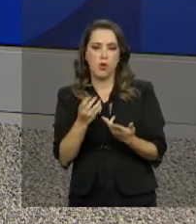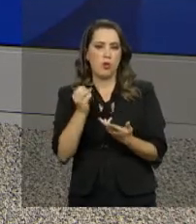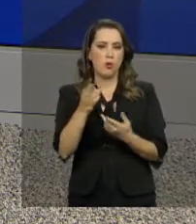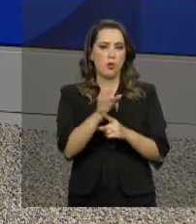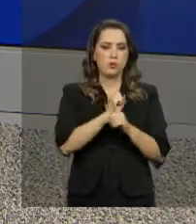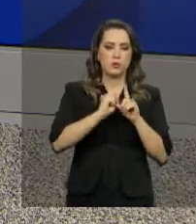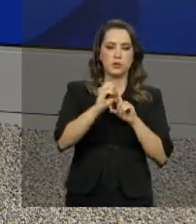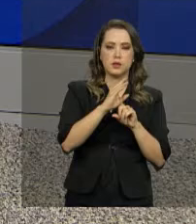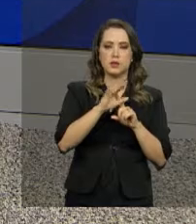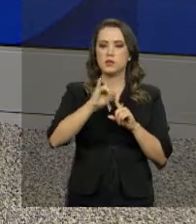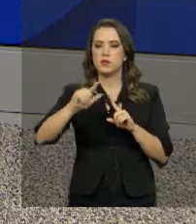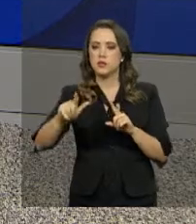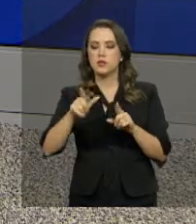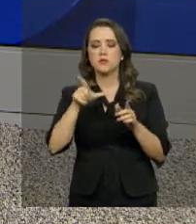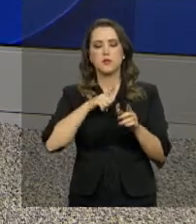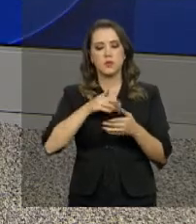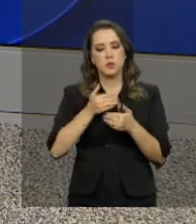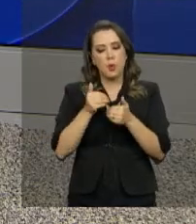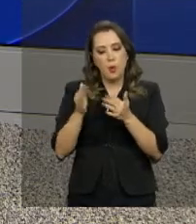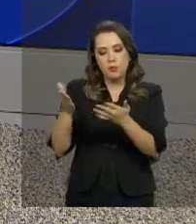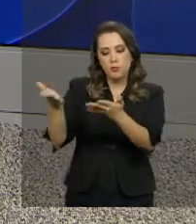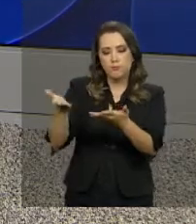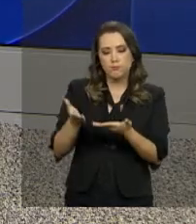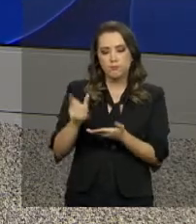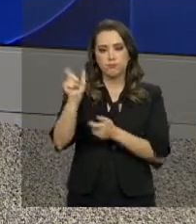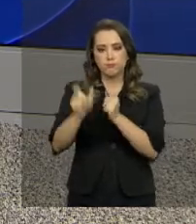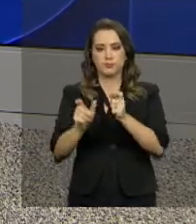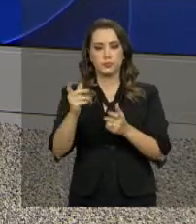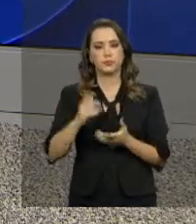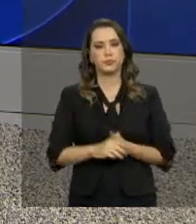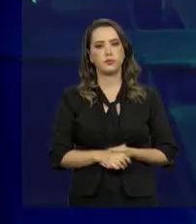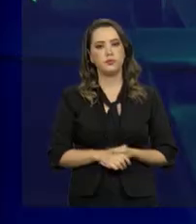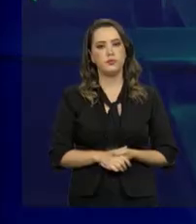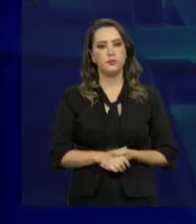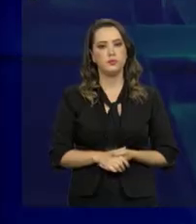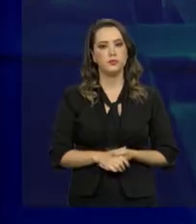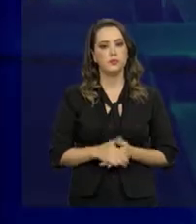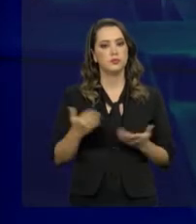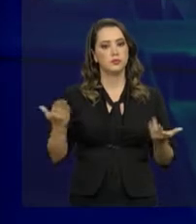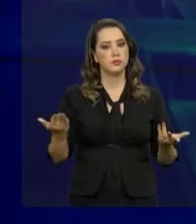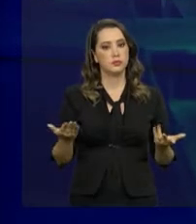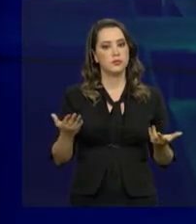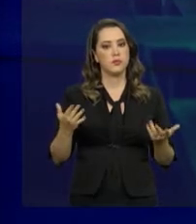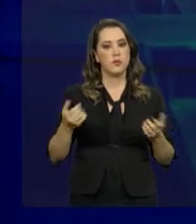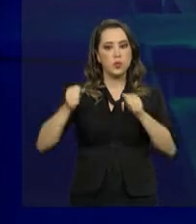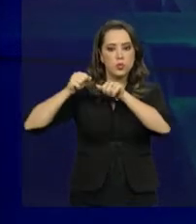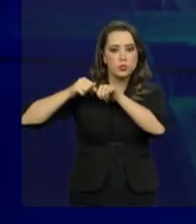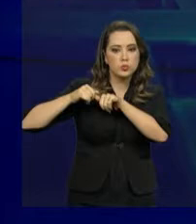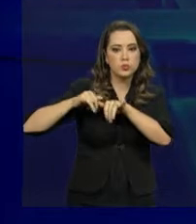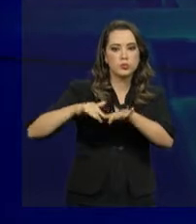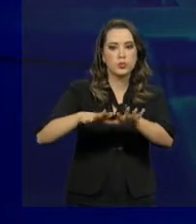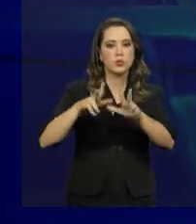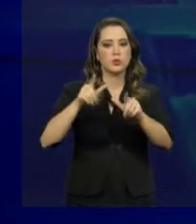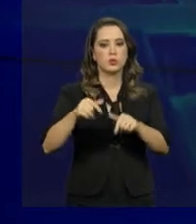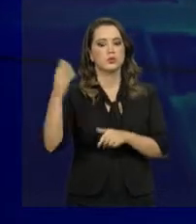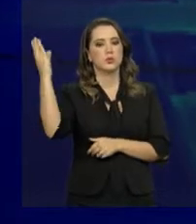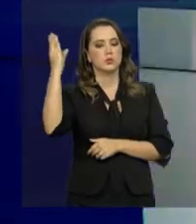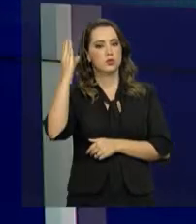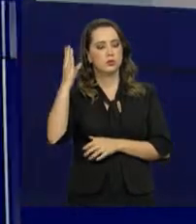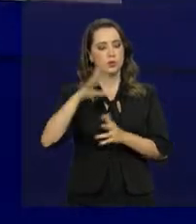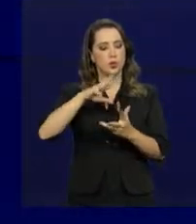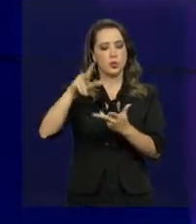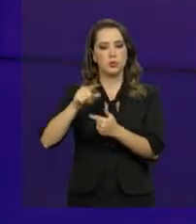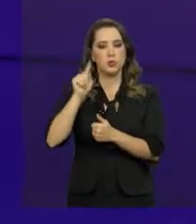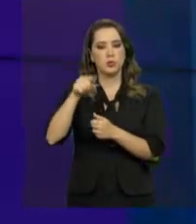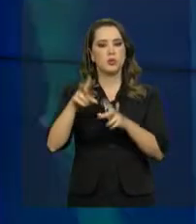civil que estão abrindo as portas para os migrantes ea questão dos fluxos migratórios em todo o mundo será um dos principais